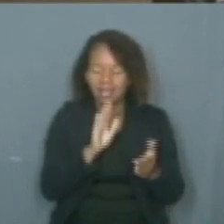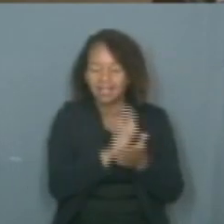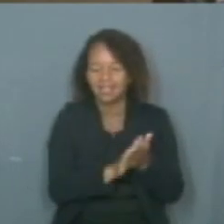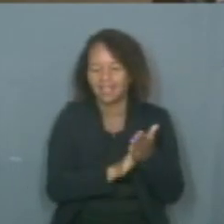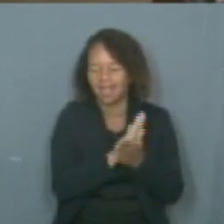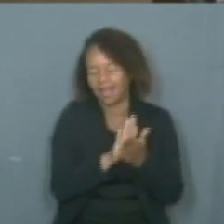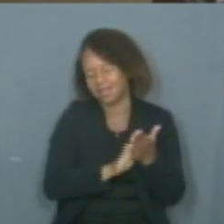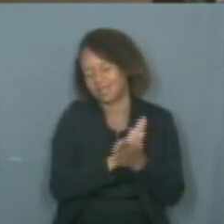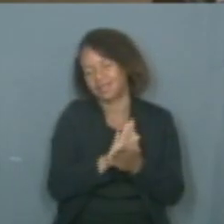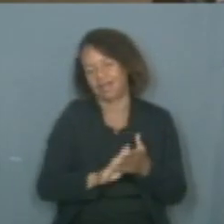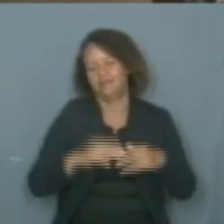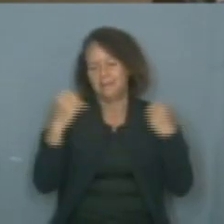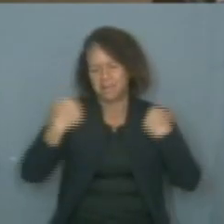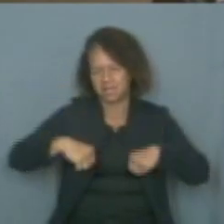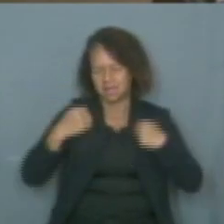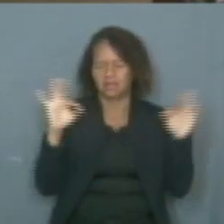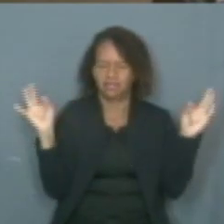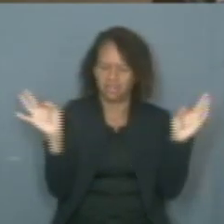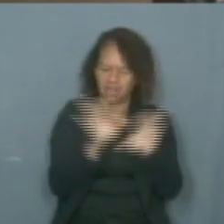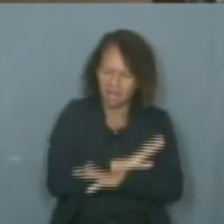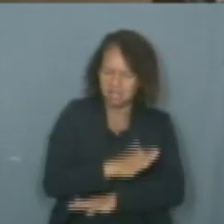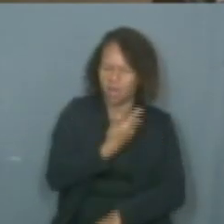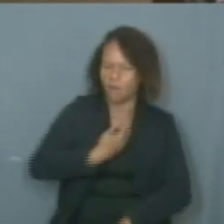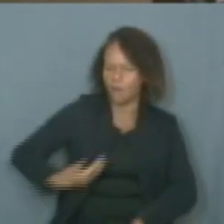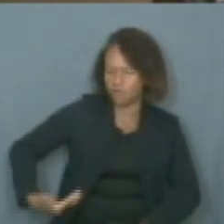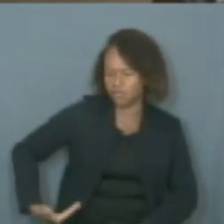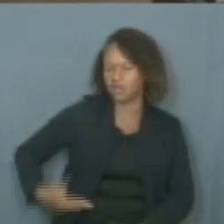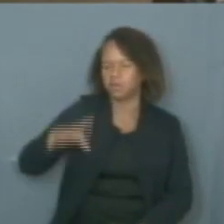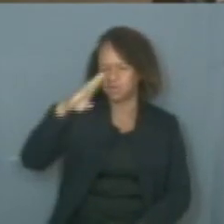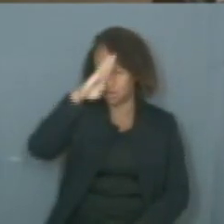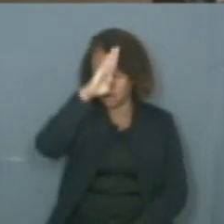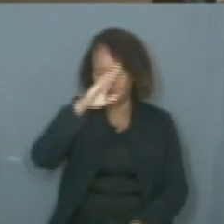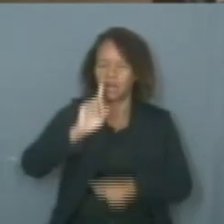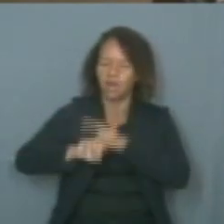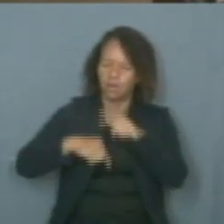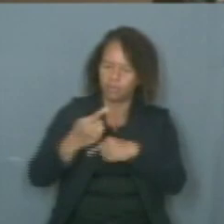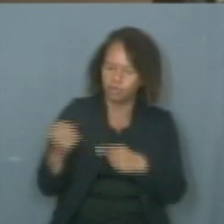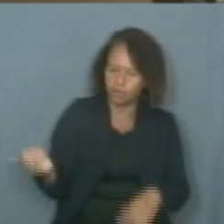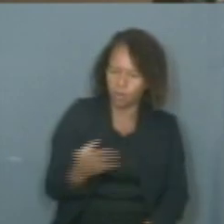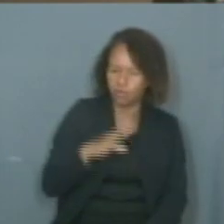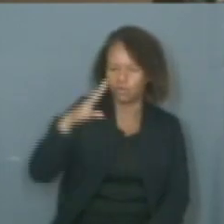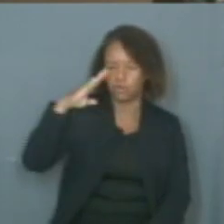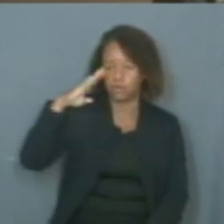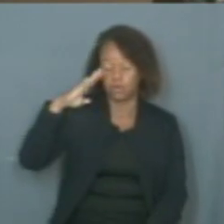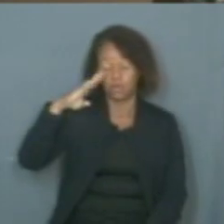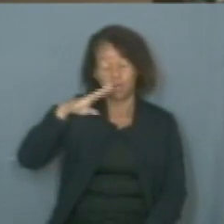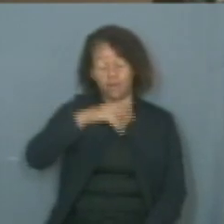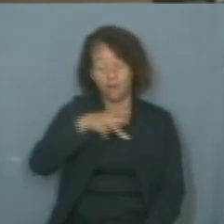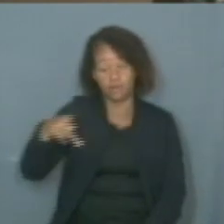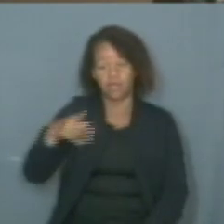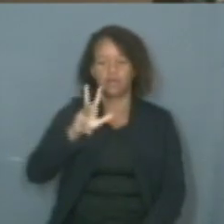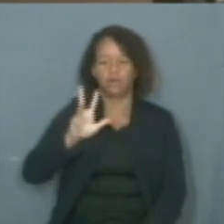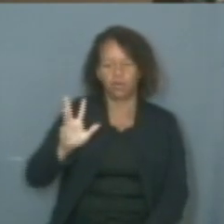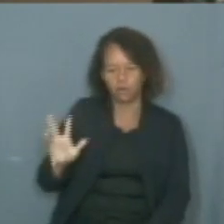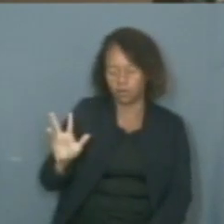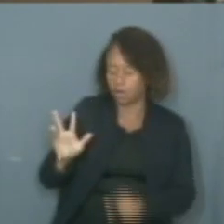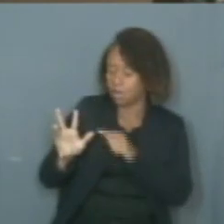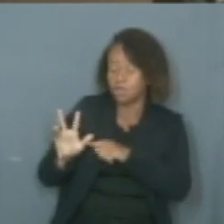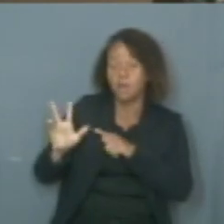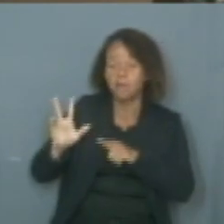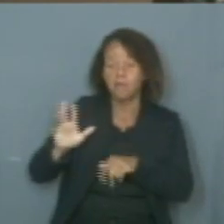Nada. Foi necessário acabar o governo Bolsonaro, iniciar o governo Lula, para que no governo